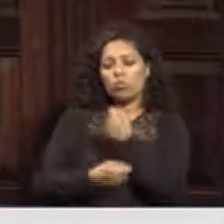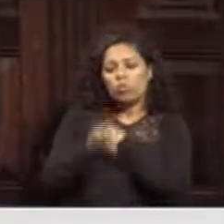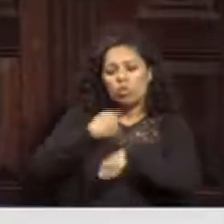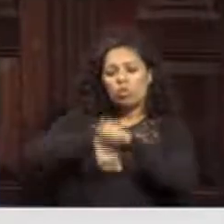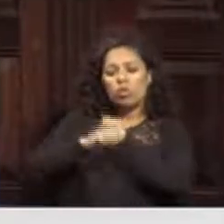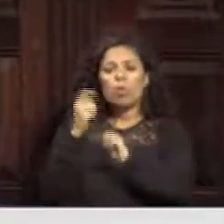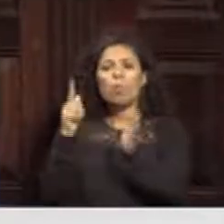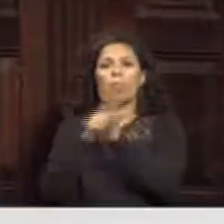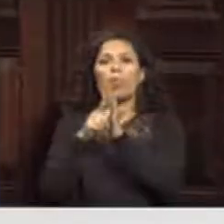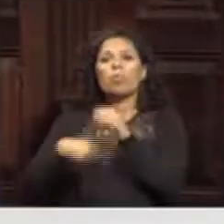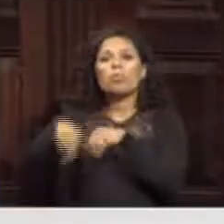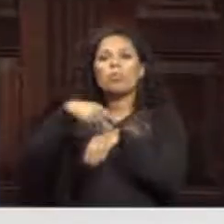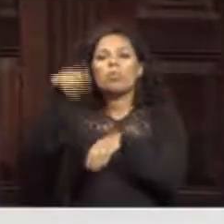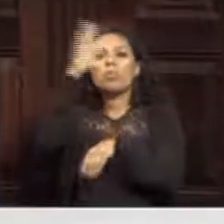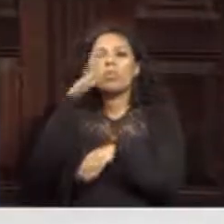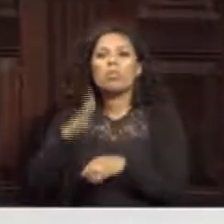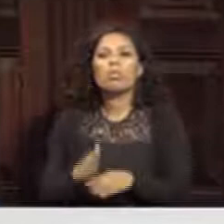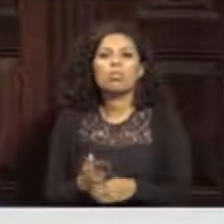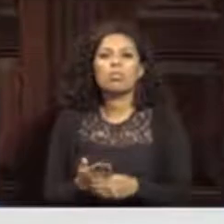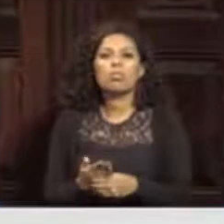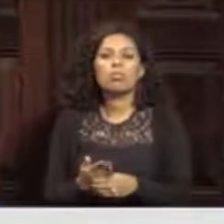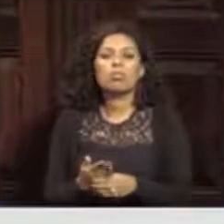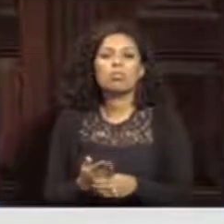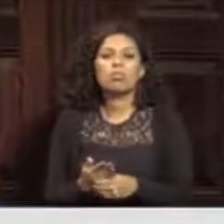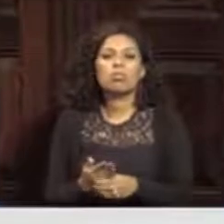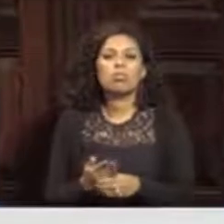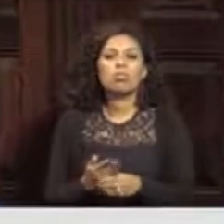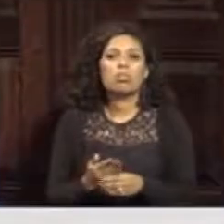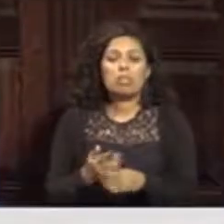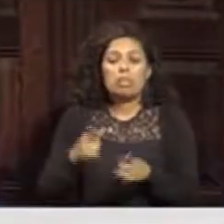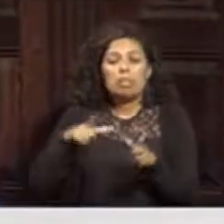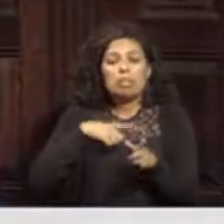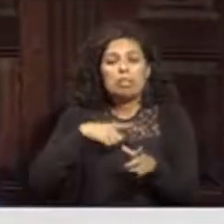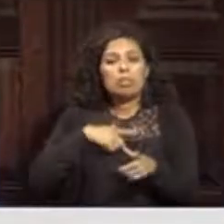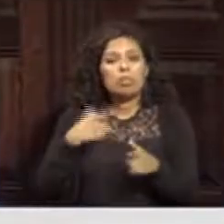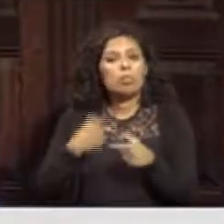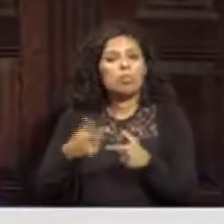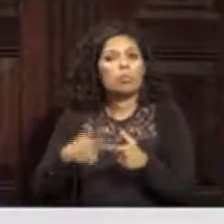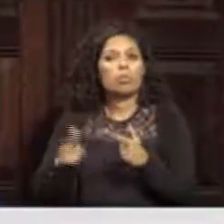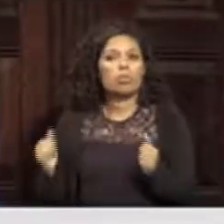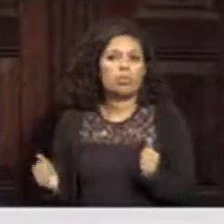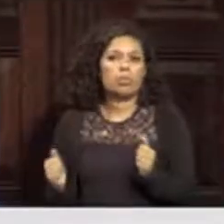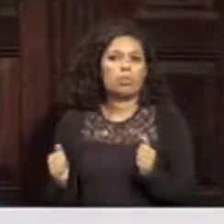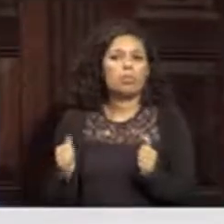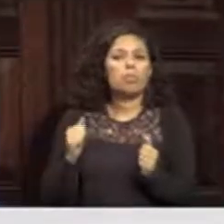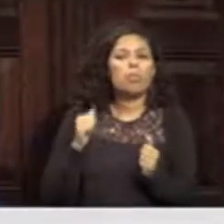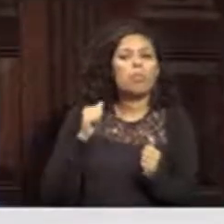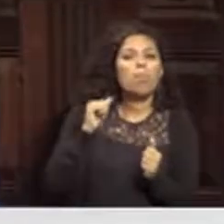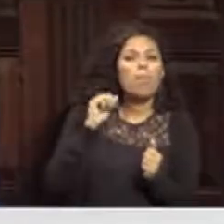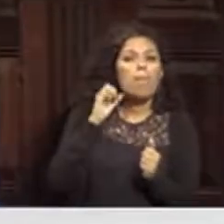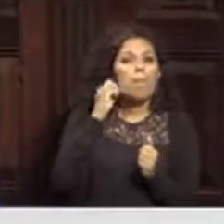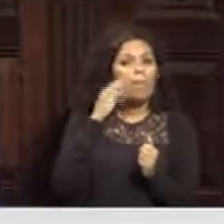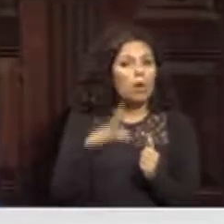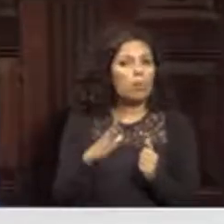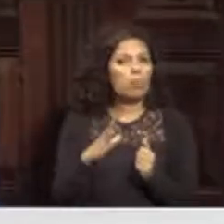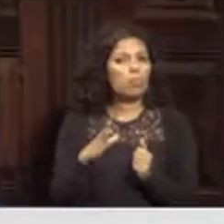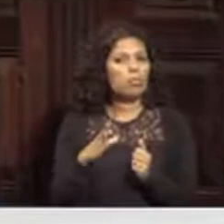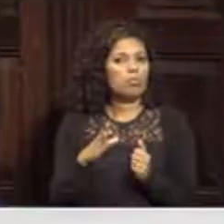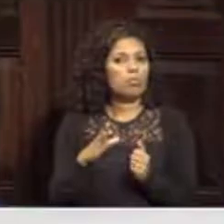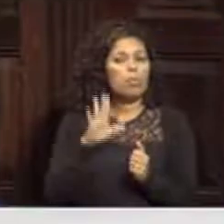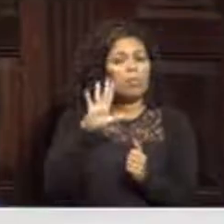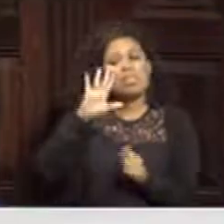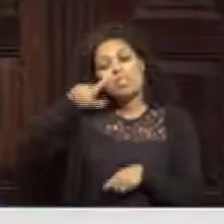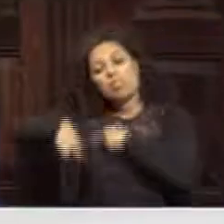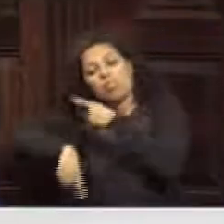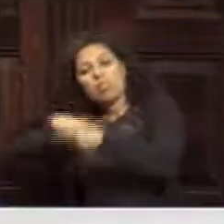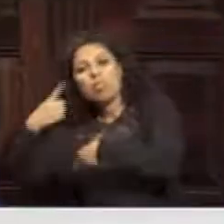país apresentava sucessivos PIBs positivos. E logo